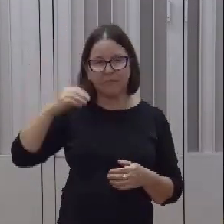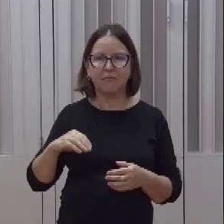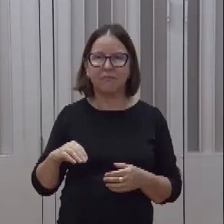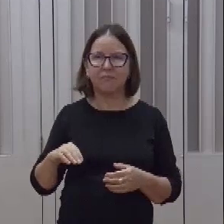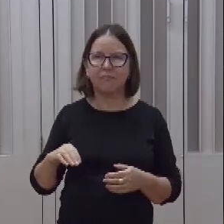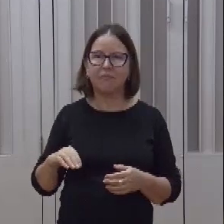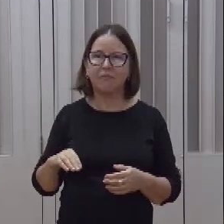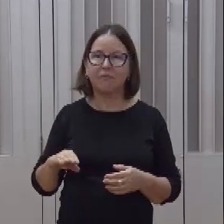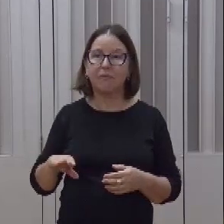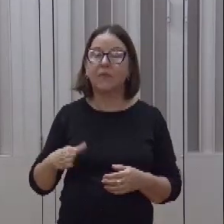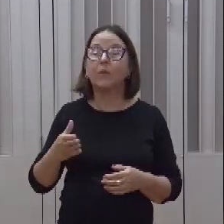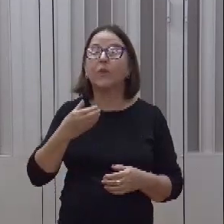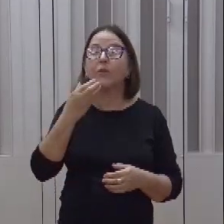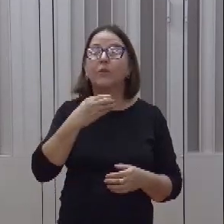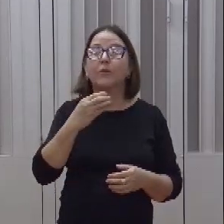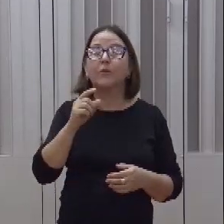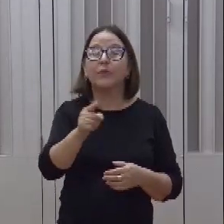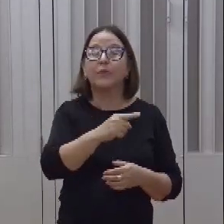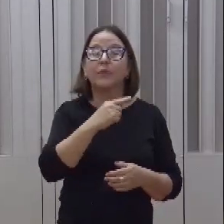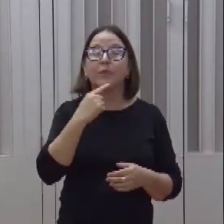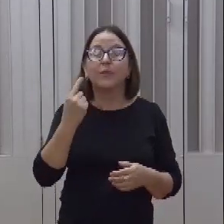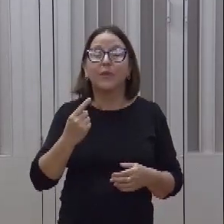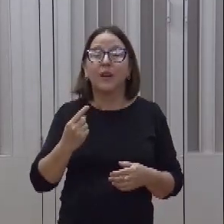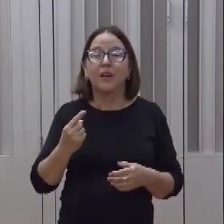estamos dando?